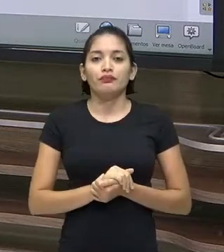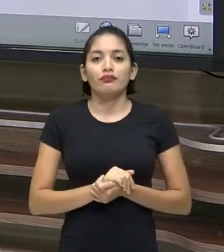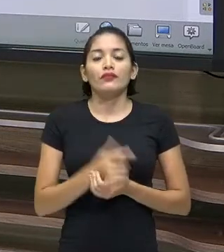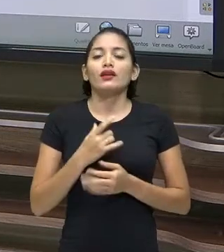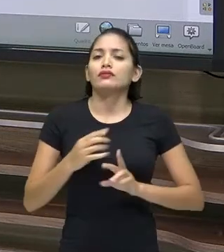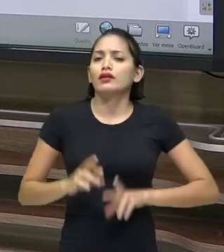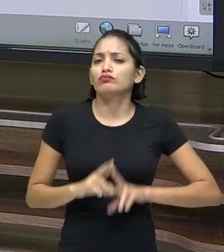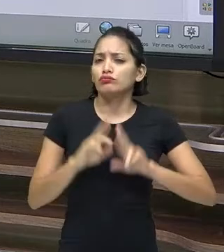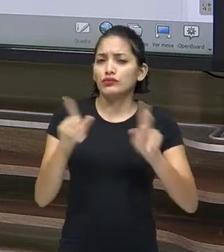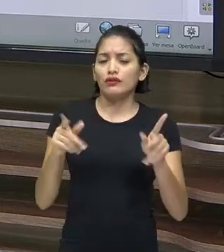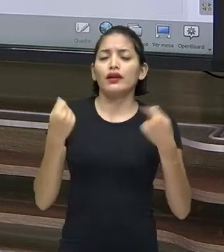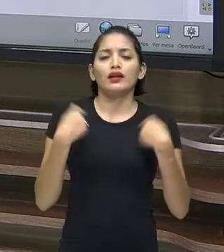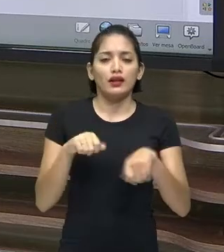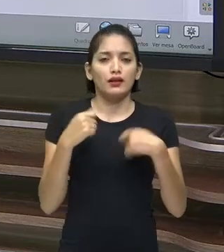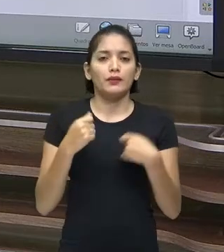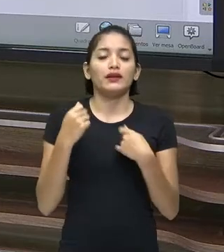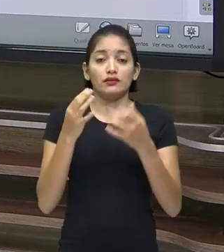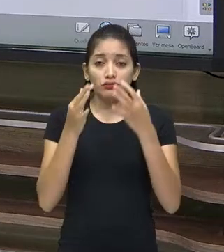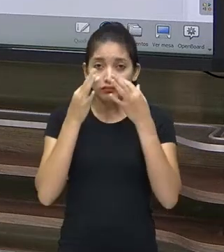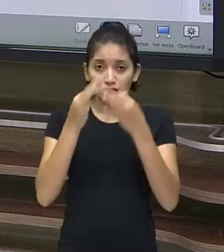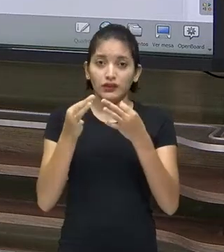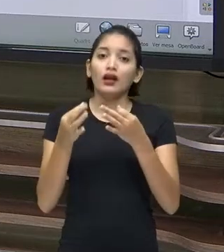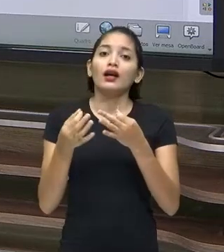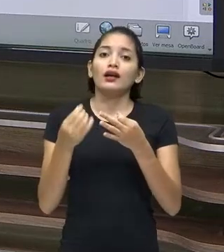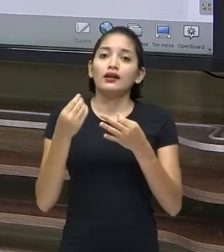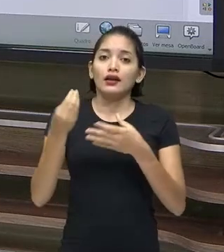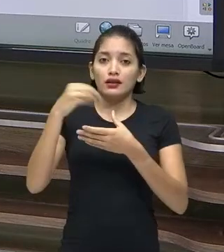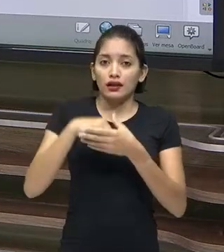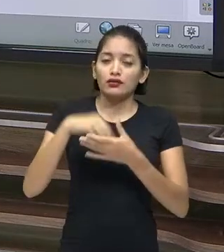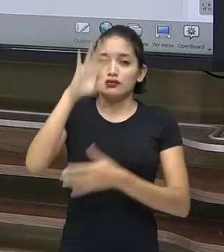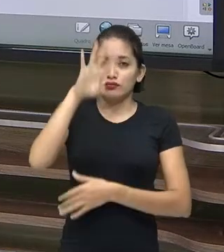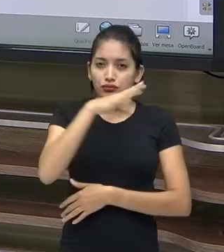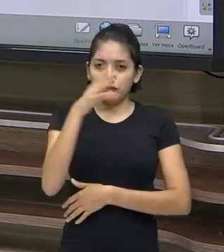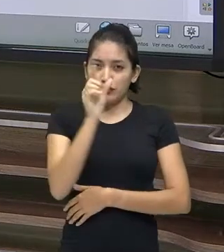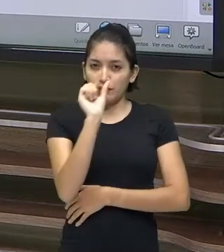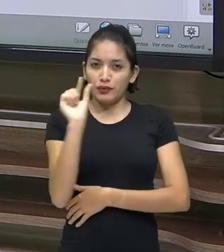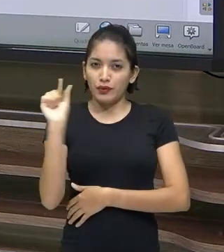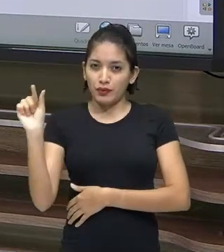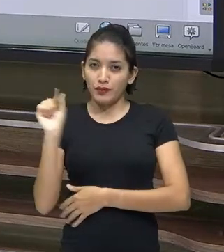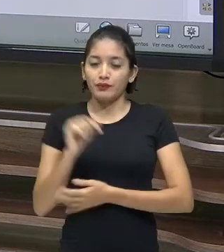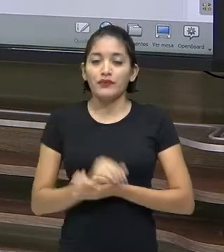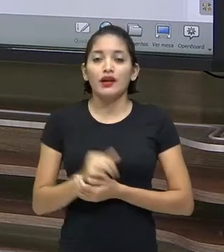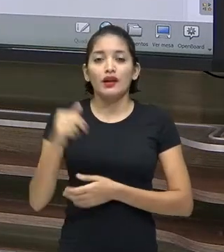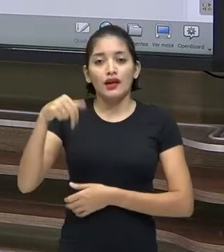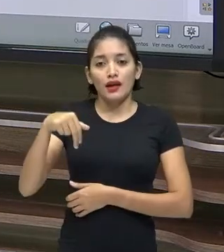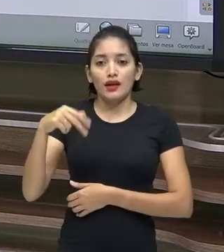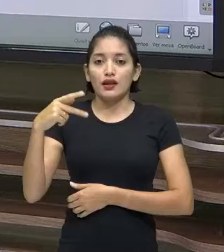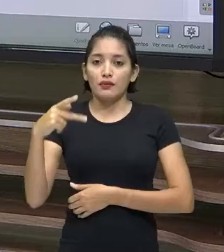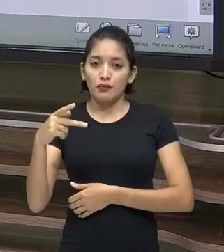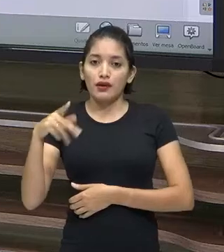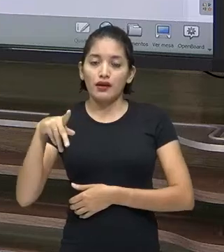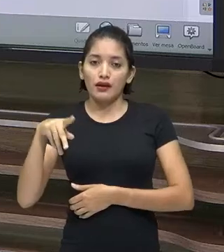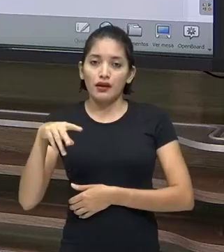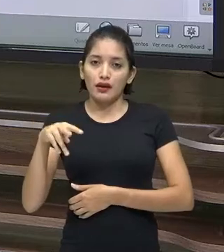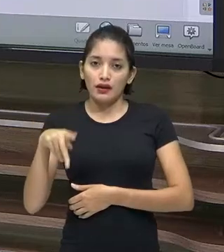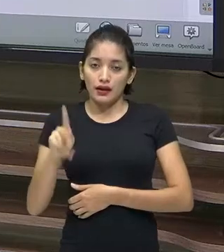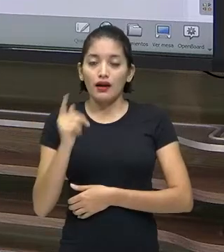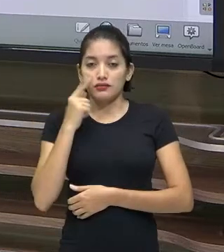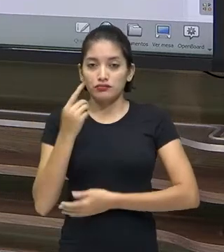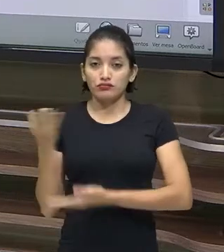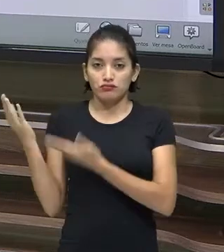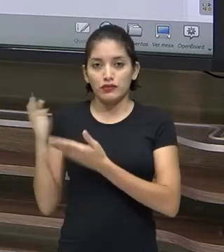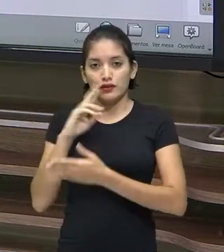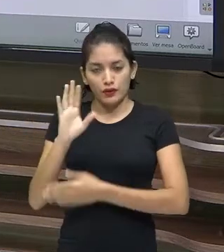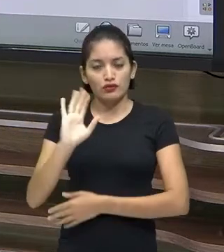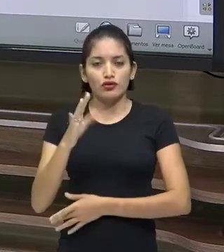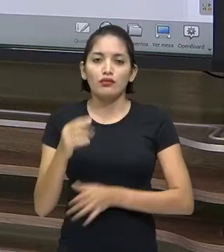essas diferenças que a gente também encontra nos elementos químicos. Então NPK é nitrogênio, fósforo e potássio.